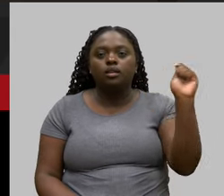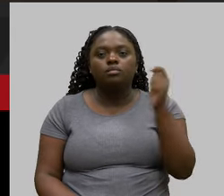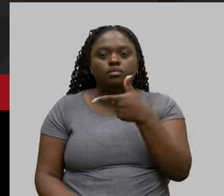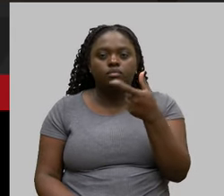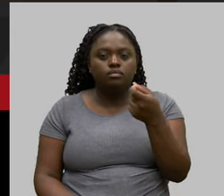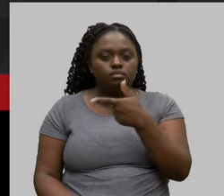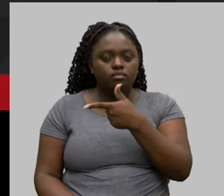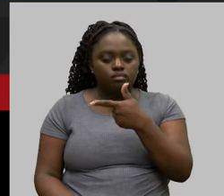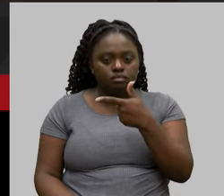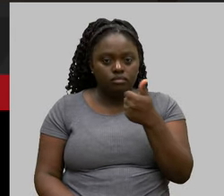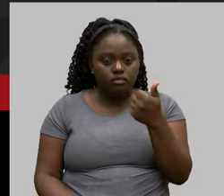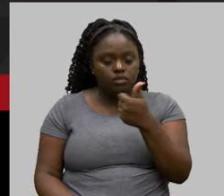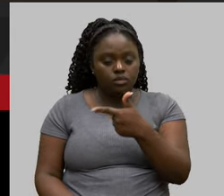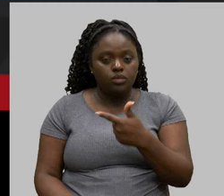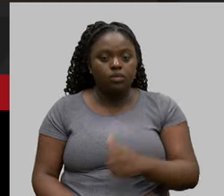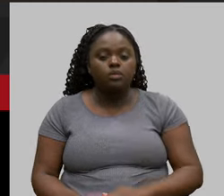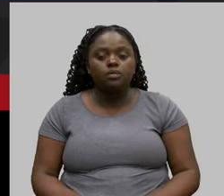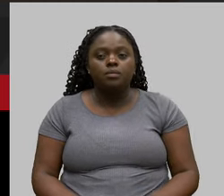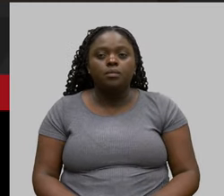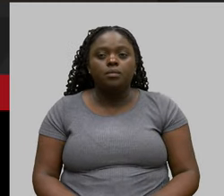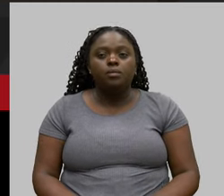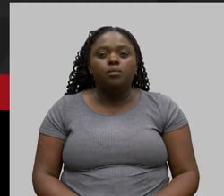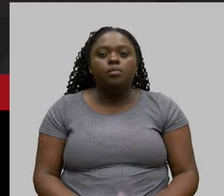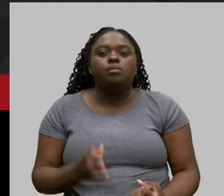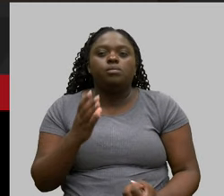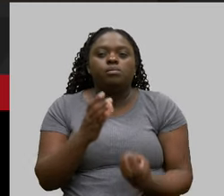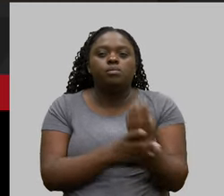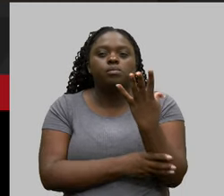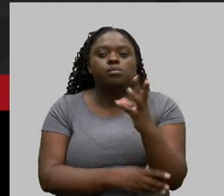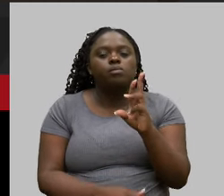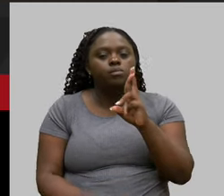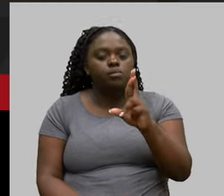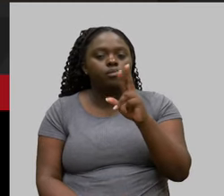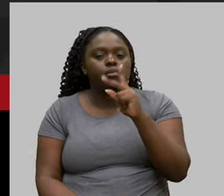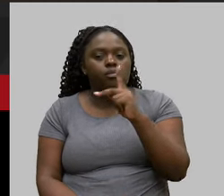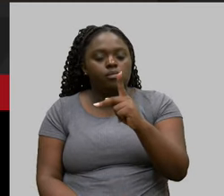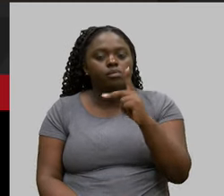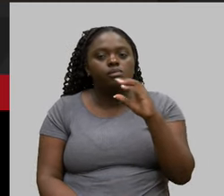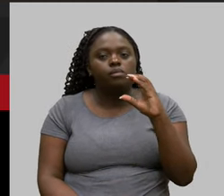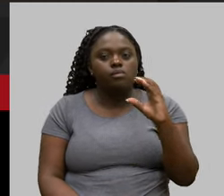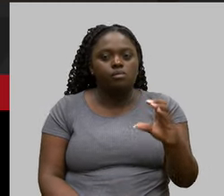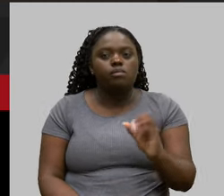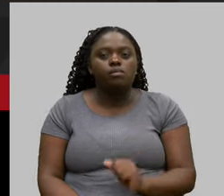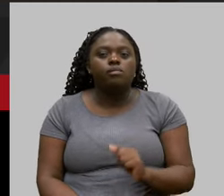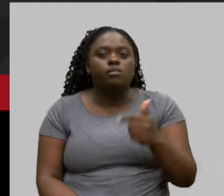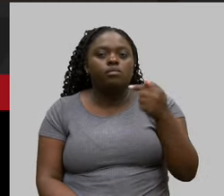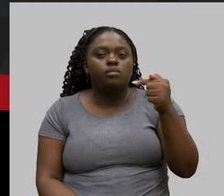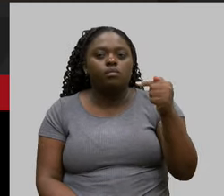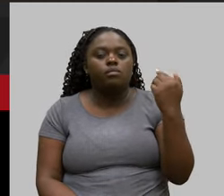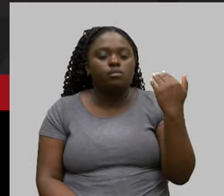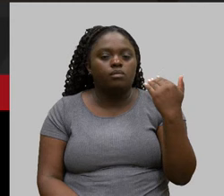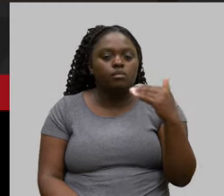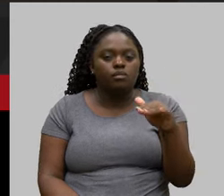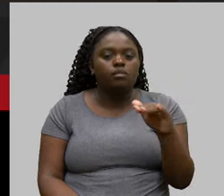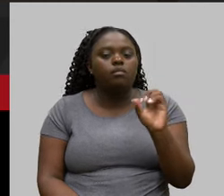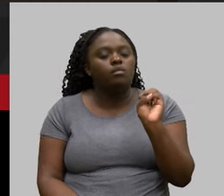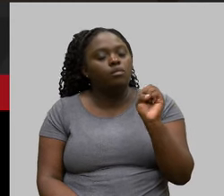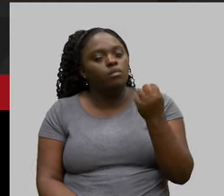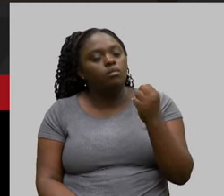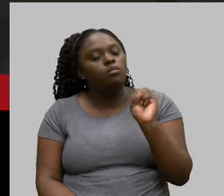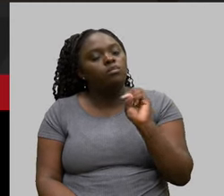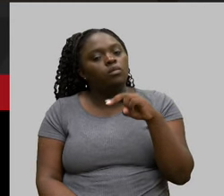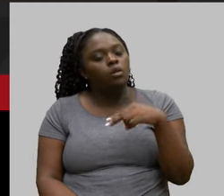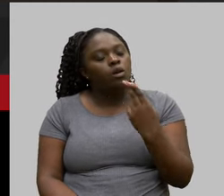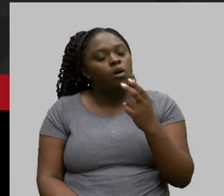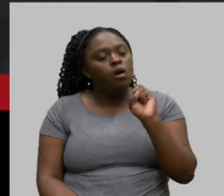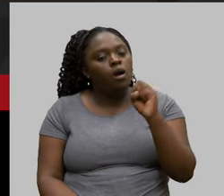eh que eh estabeleceu como iu ições 7,5 8 ou 85% de